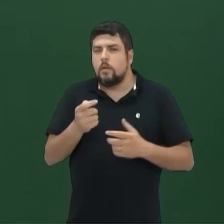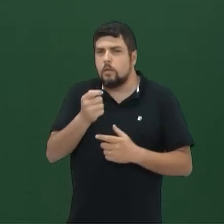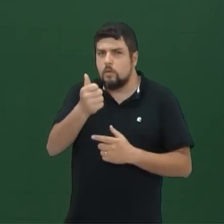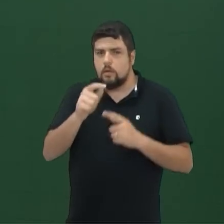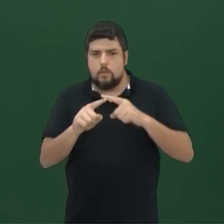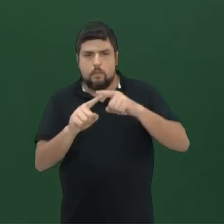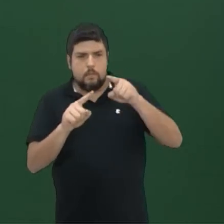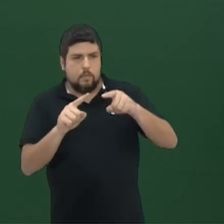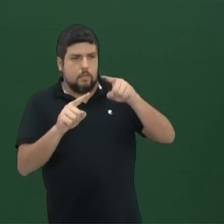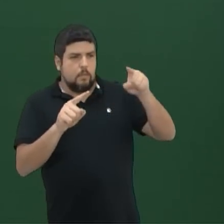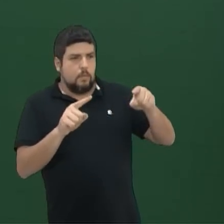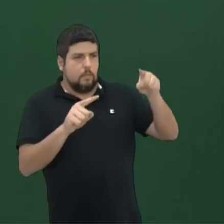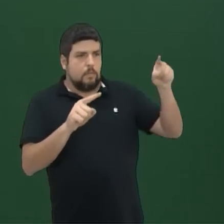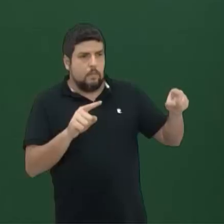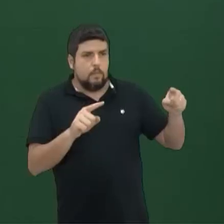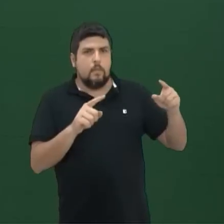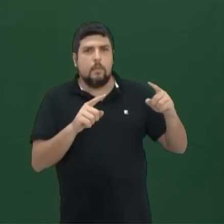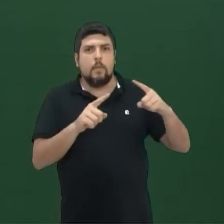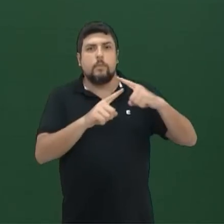aqui.